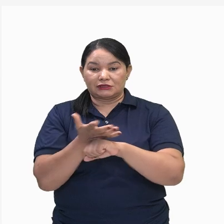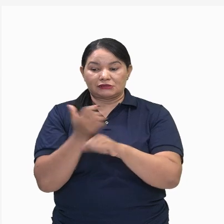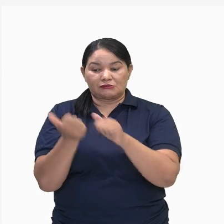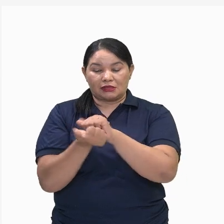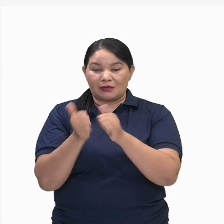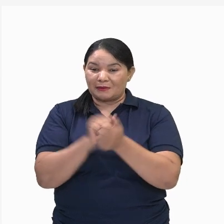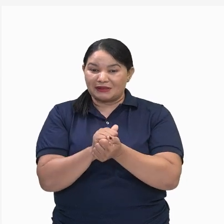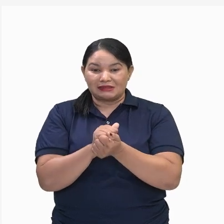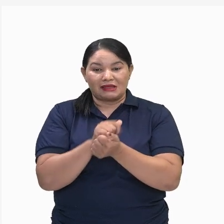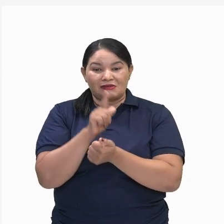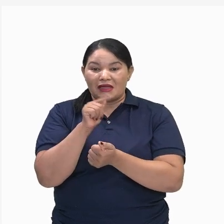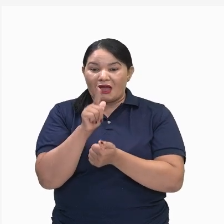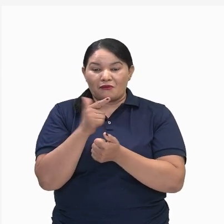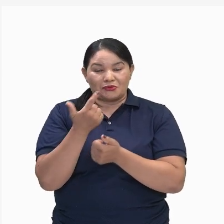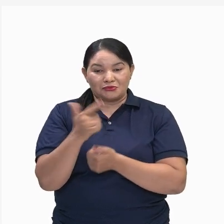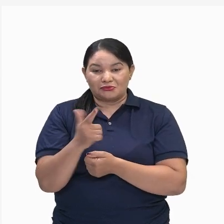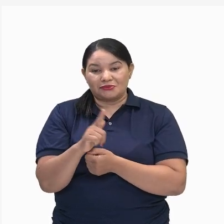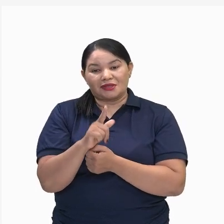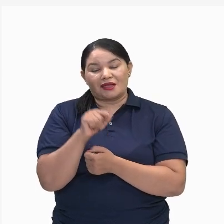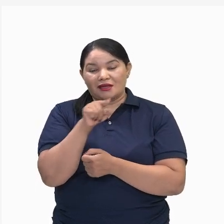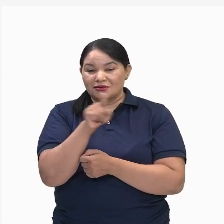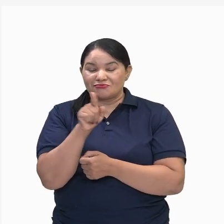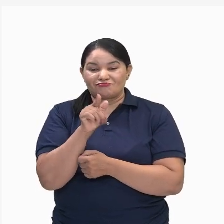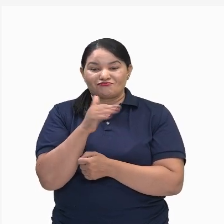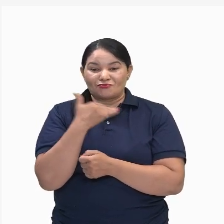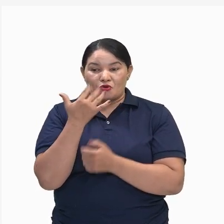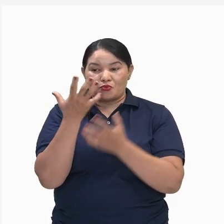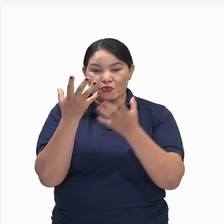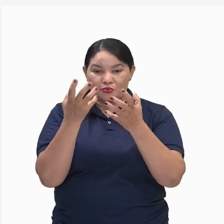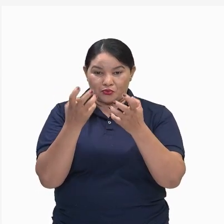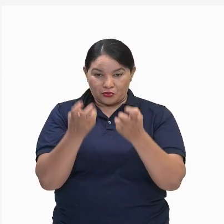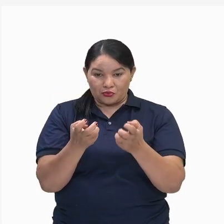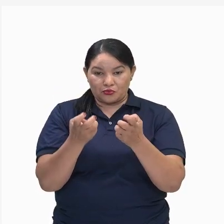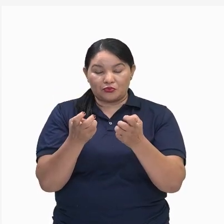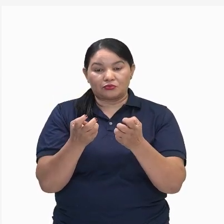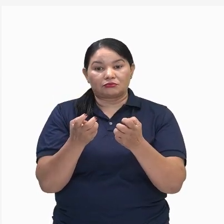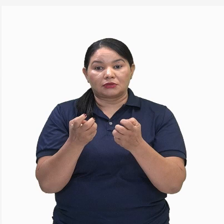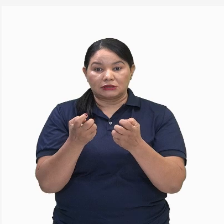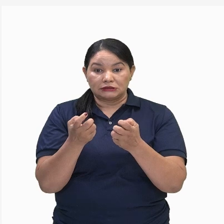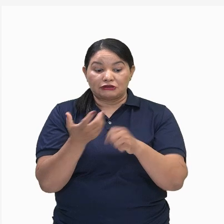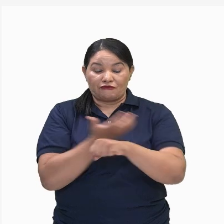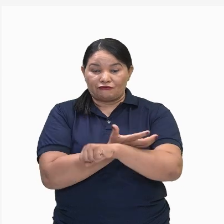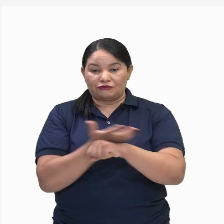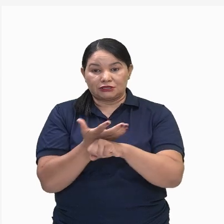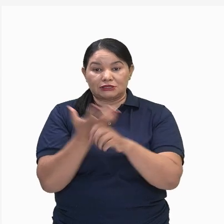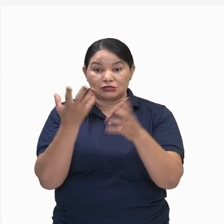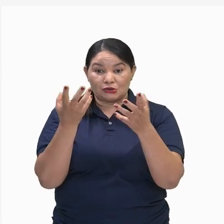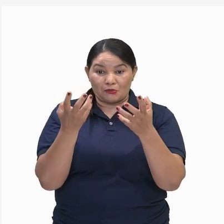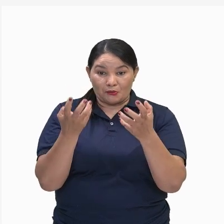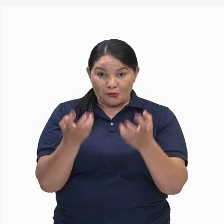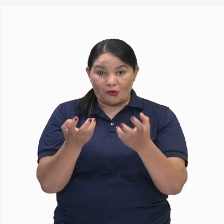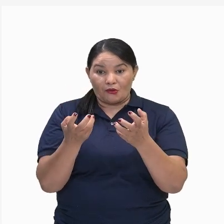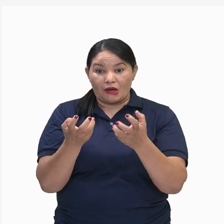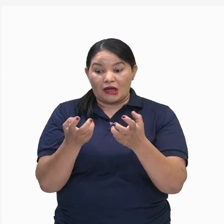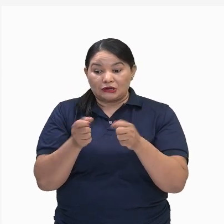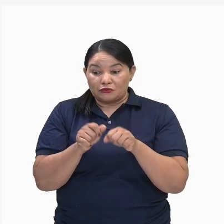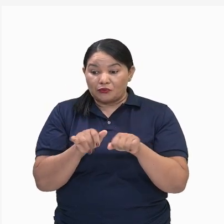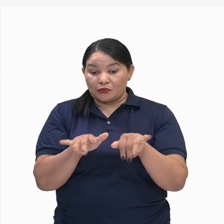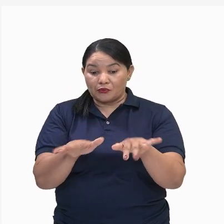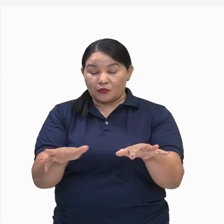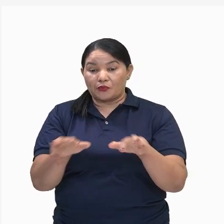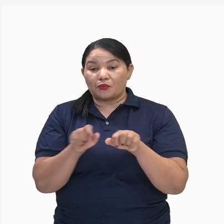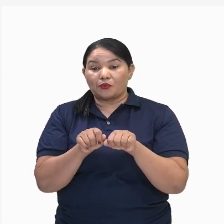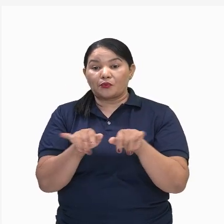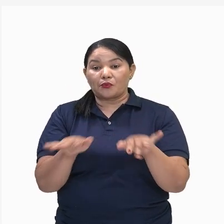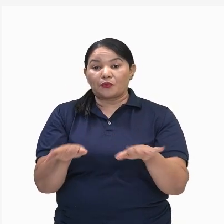vem a morrer, né? E aí quando um organismo vivo morre, entra em decomposição, né? Ele começa a liberar ali substâncias